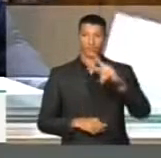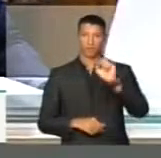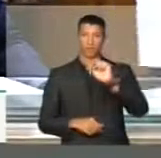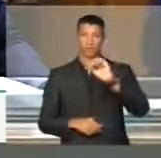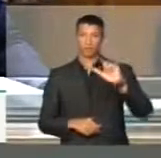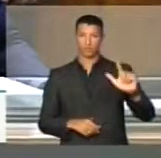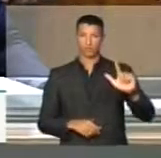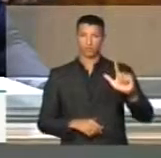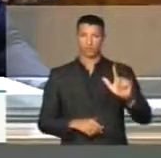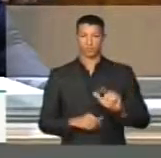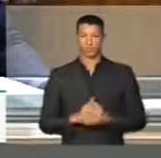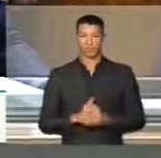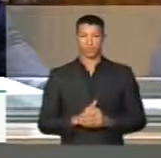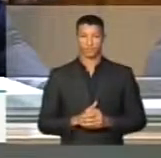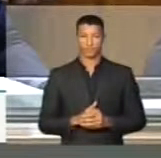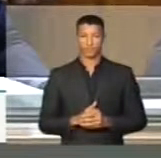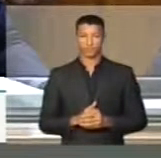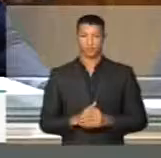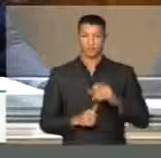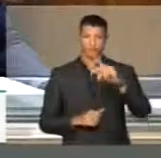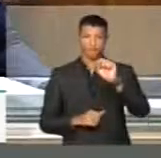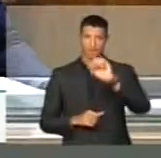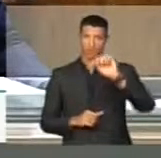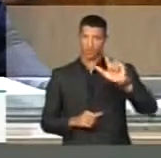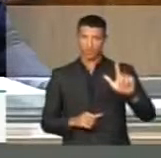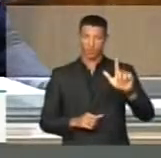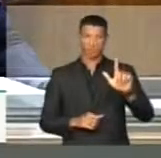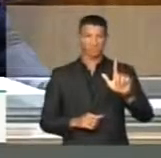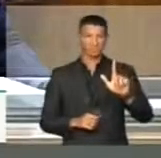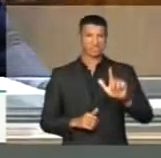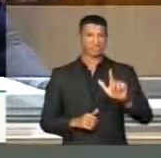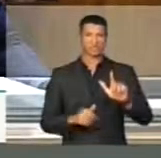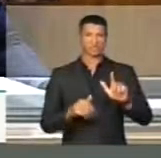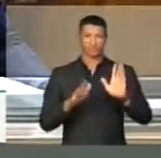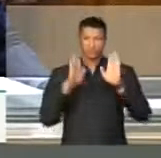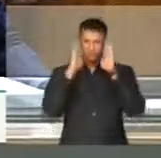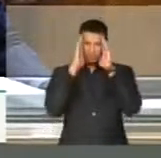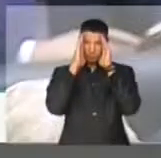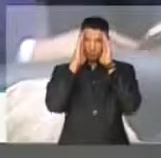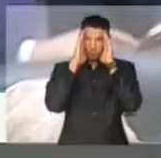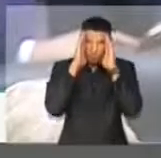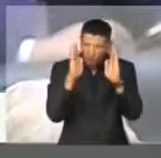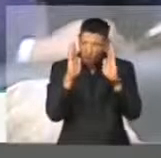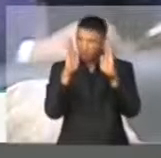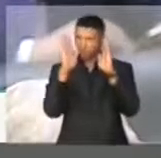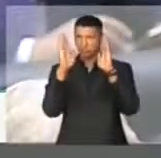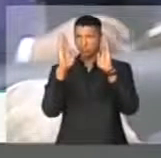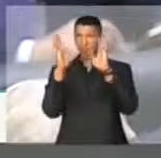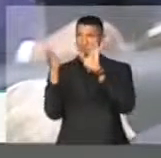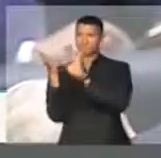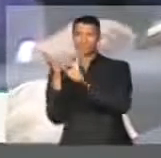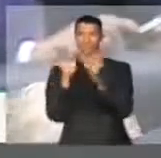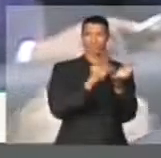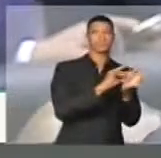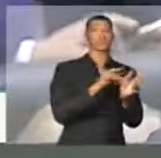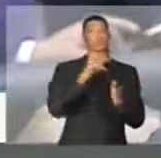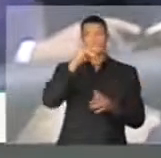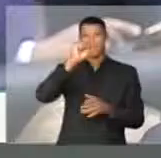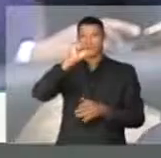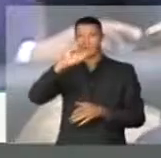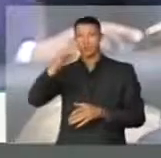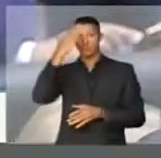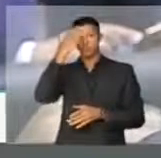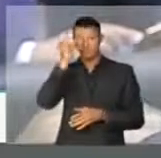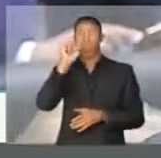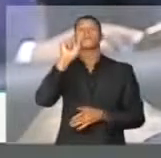pessoal. O pessoal não está alienado da realidade. O pessoal sabe